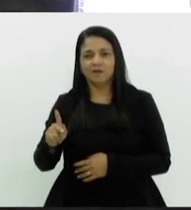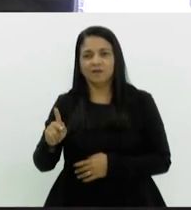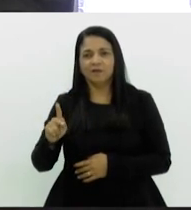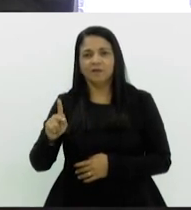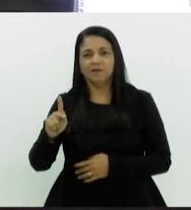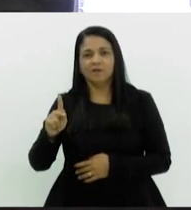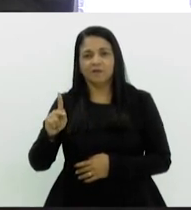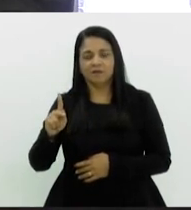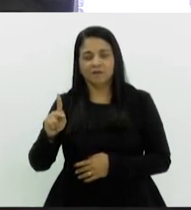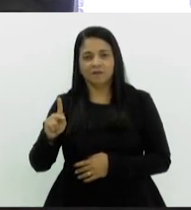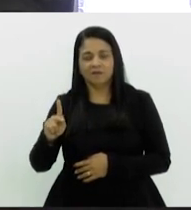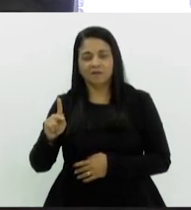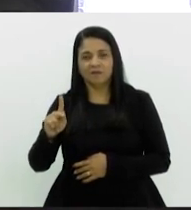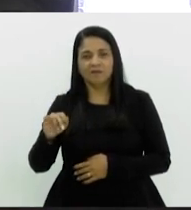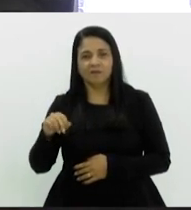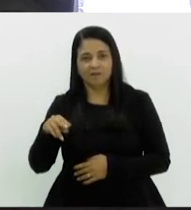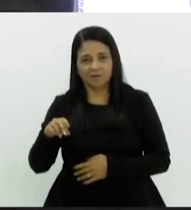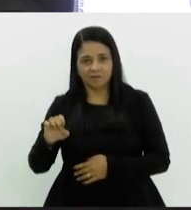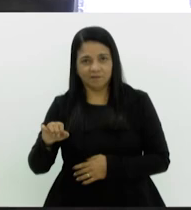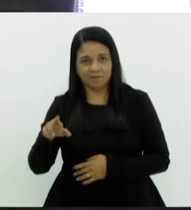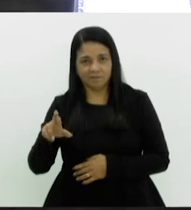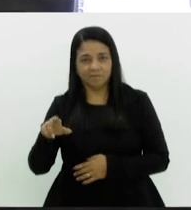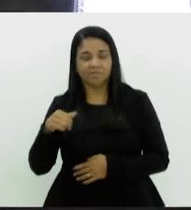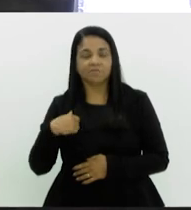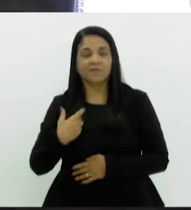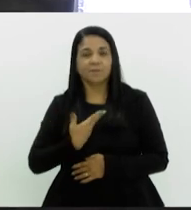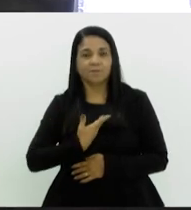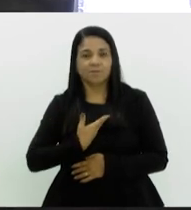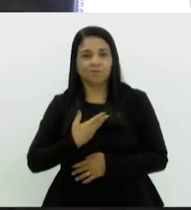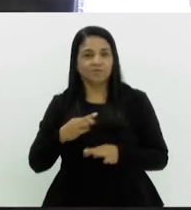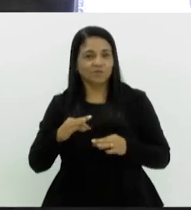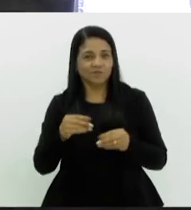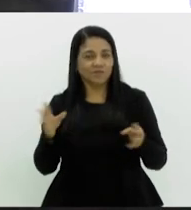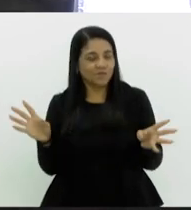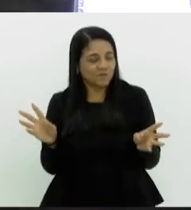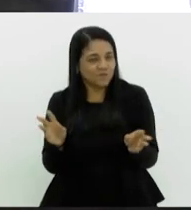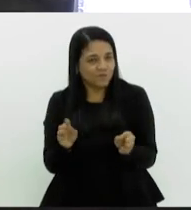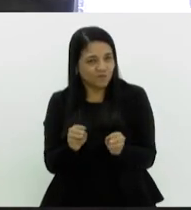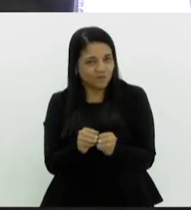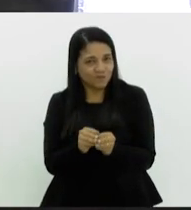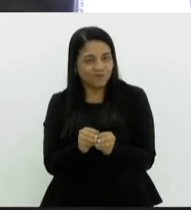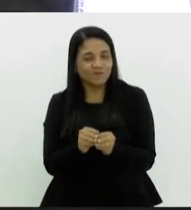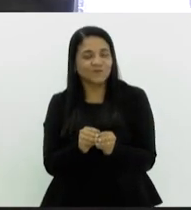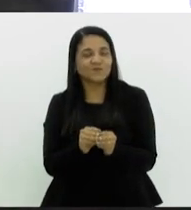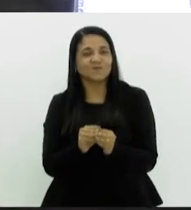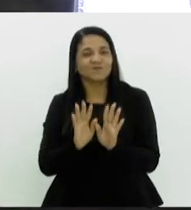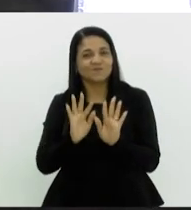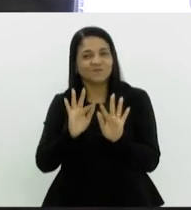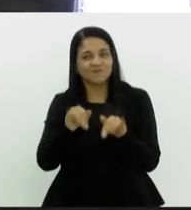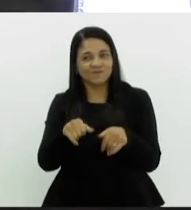amigo de todos nós aqui. E para fecharmos com chave de ouro,